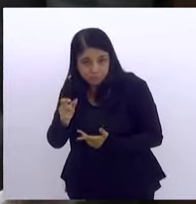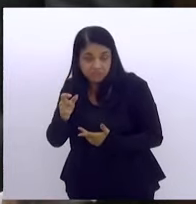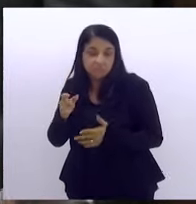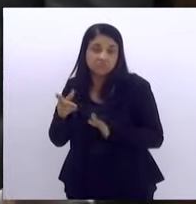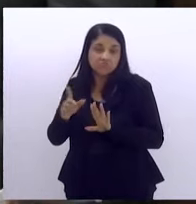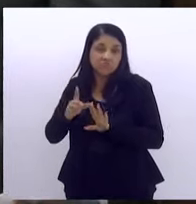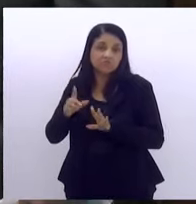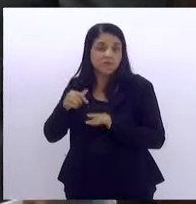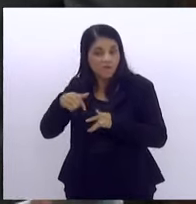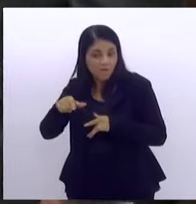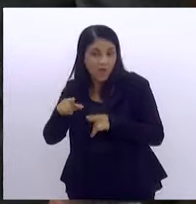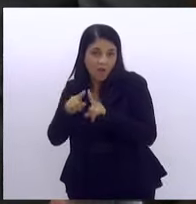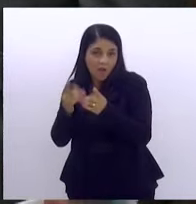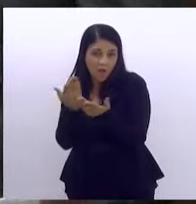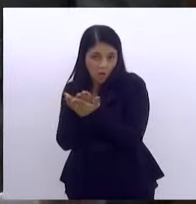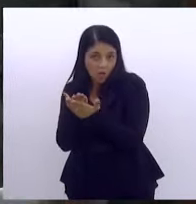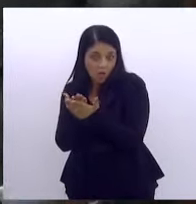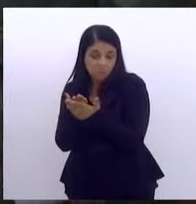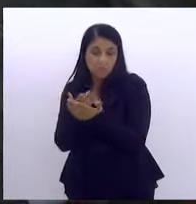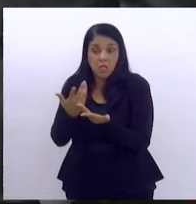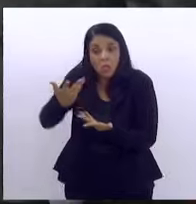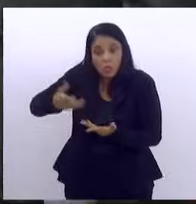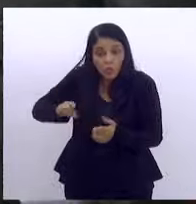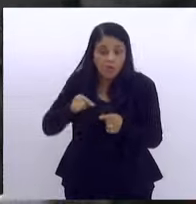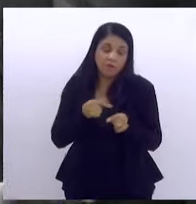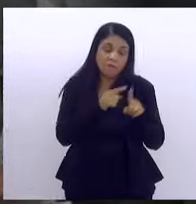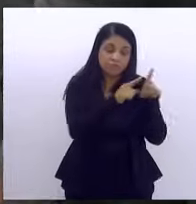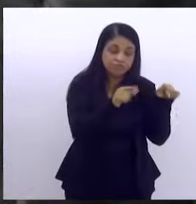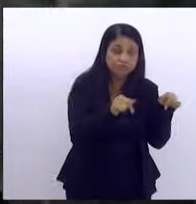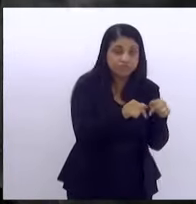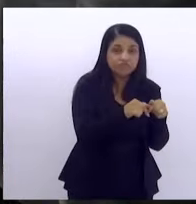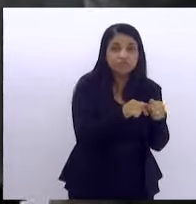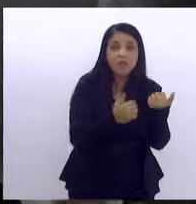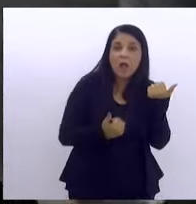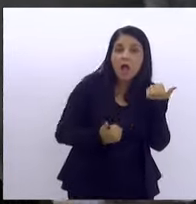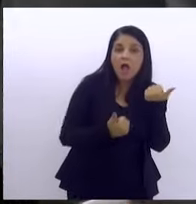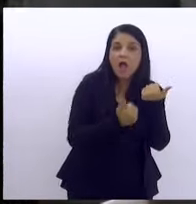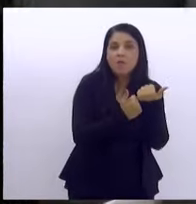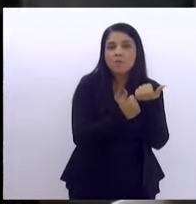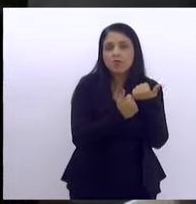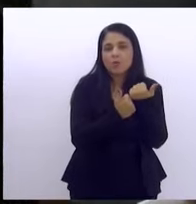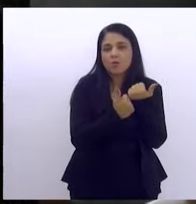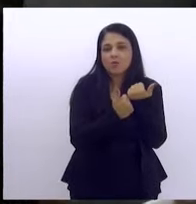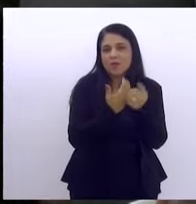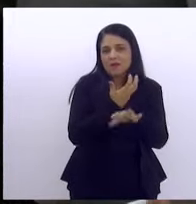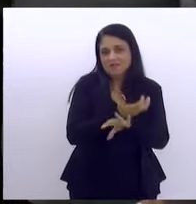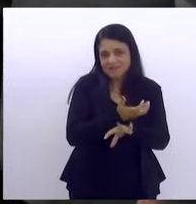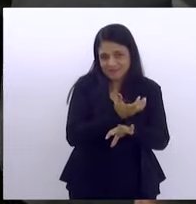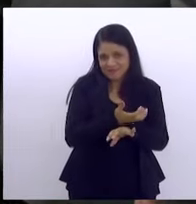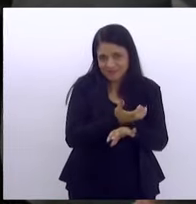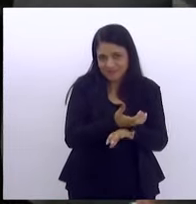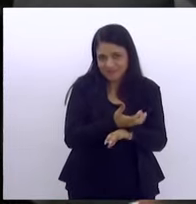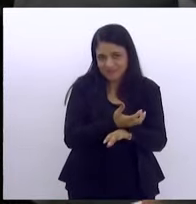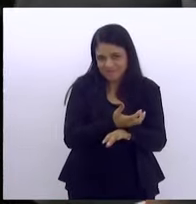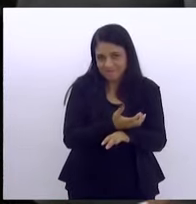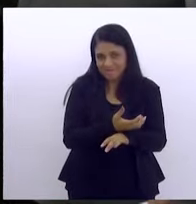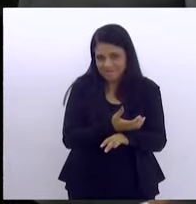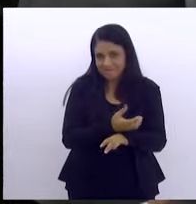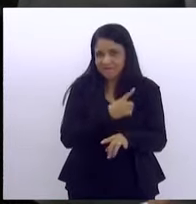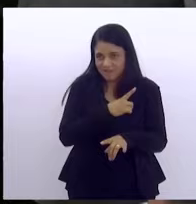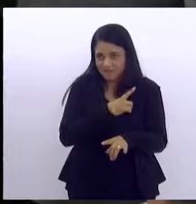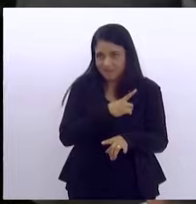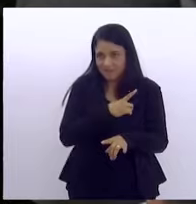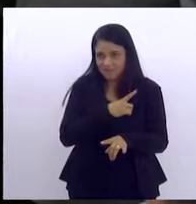razão, vai fazer o seu reforço naquilo que precisa. É lei em vigor e eu tenho obrigado pelo cumpra, se está